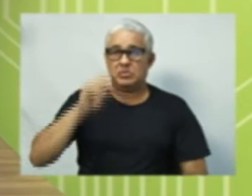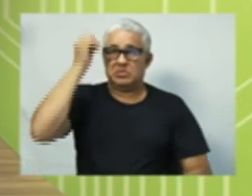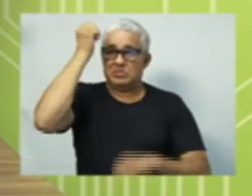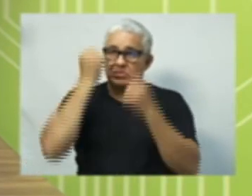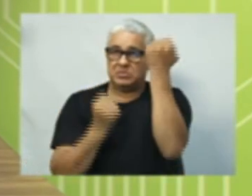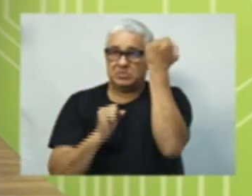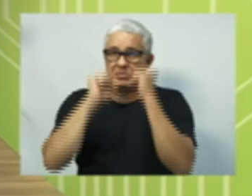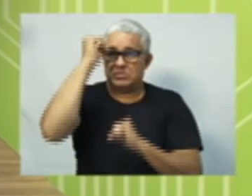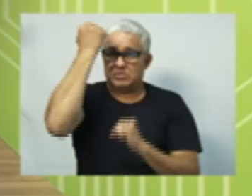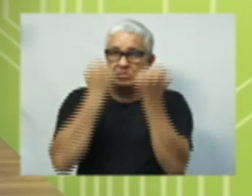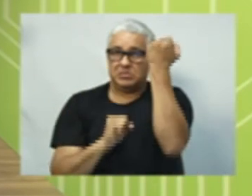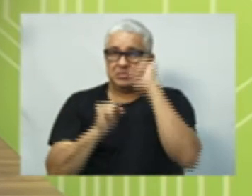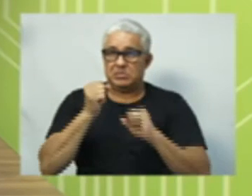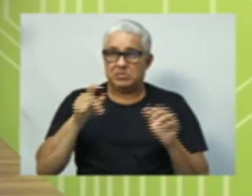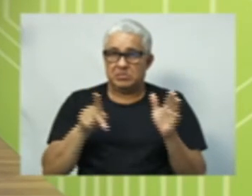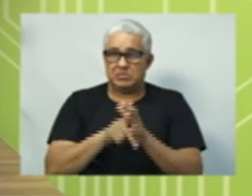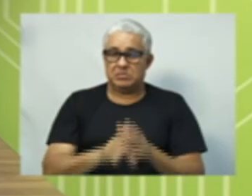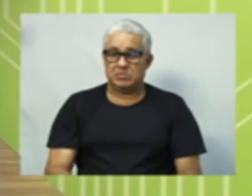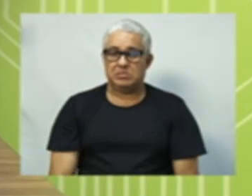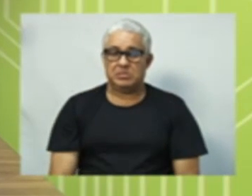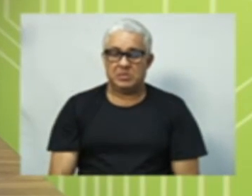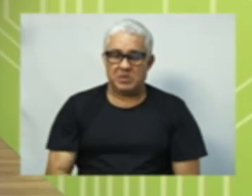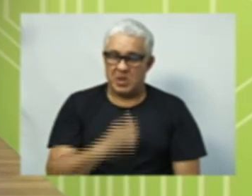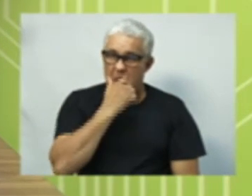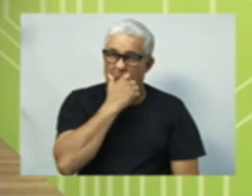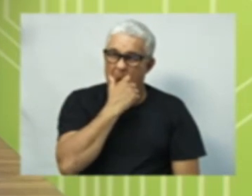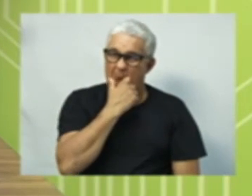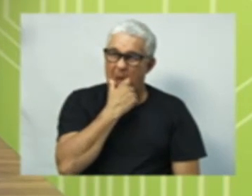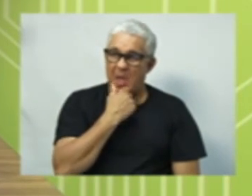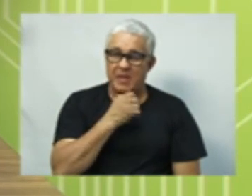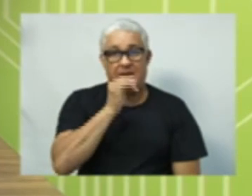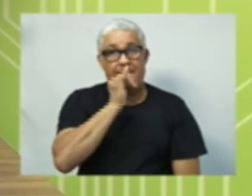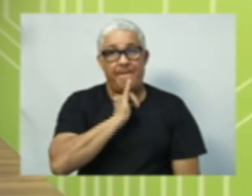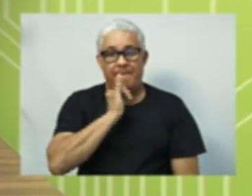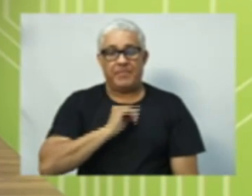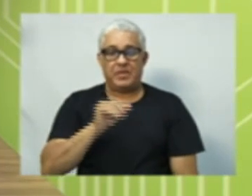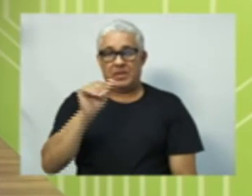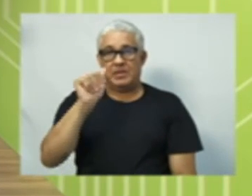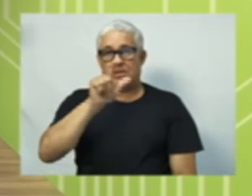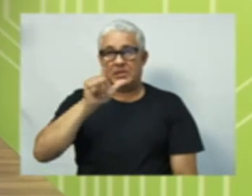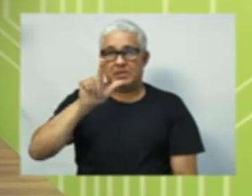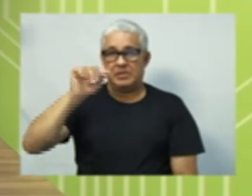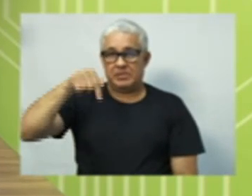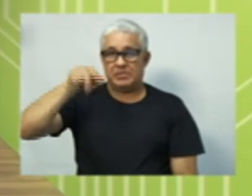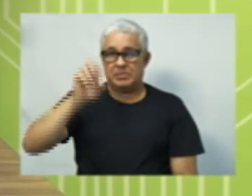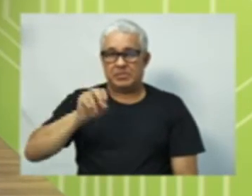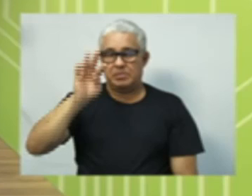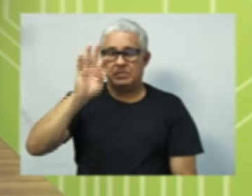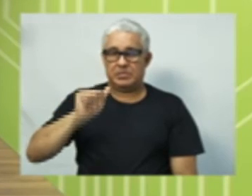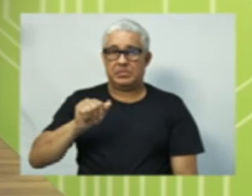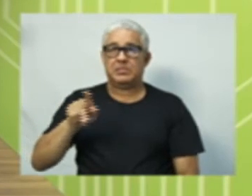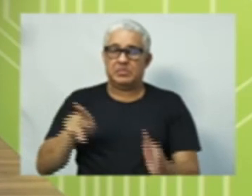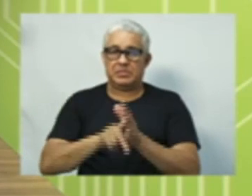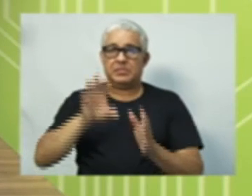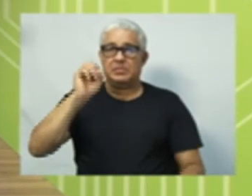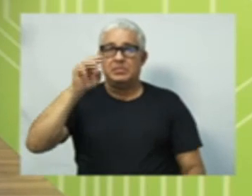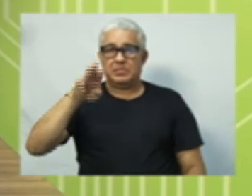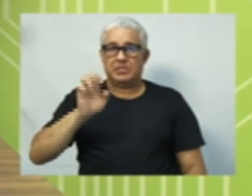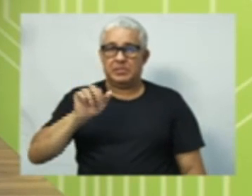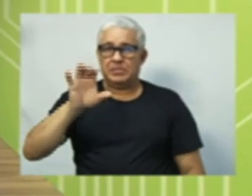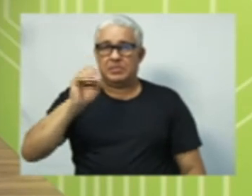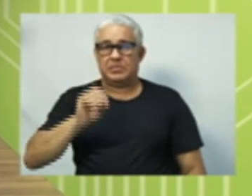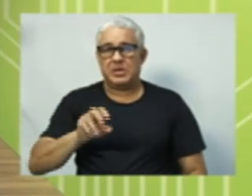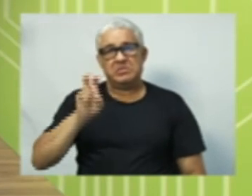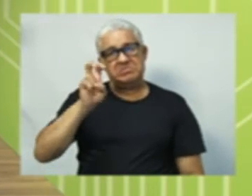uma alíquota de indústria. Enquanto por exemplo, a alíquota de comércio varia ali entre os seus